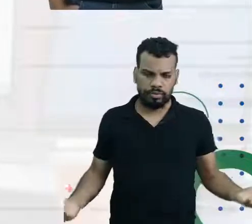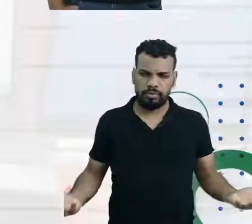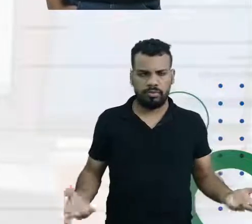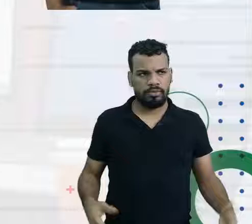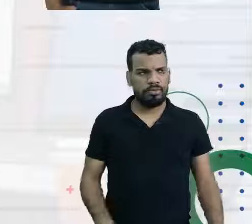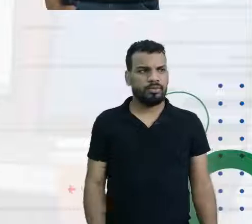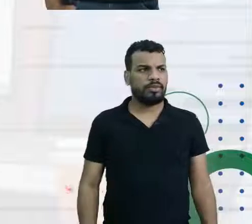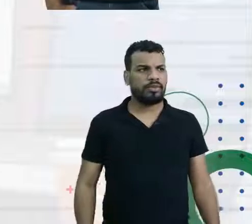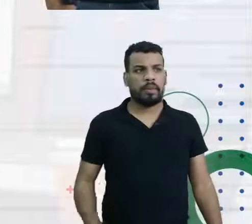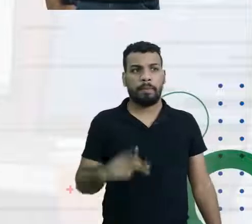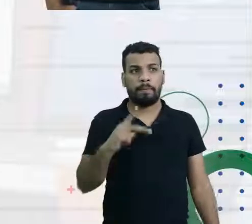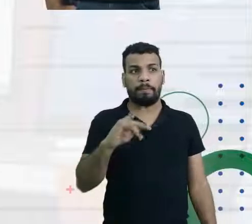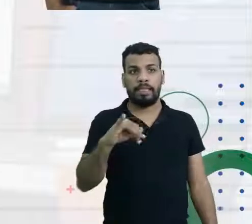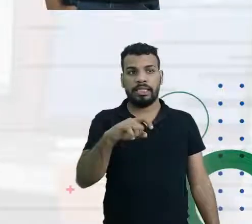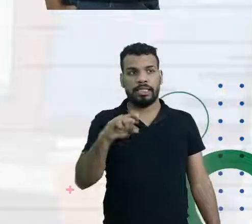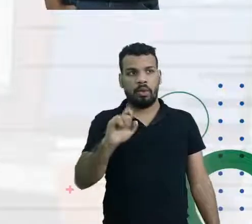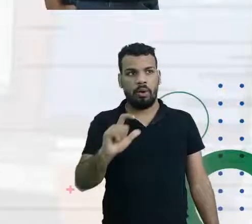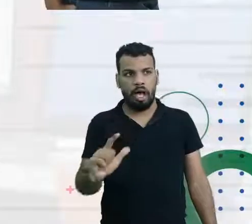Pixel Art,